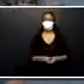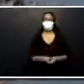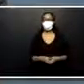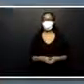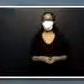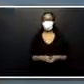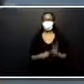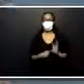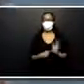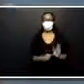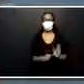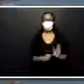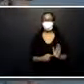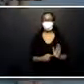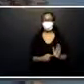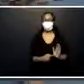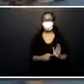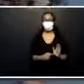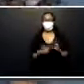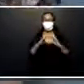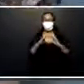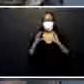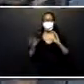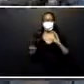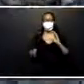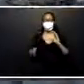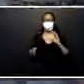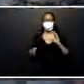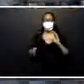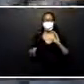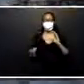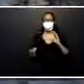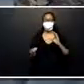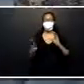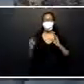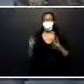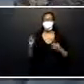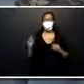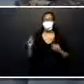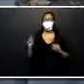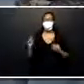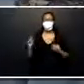apontar a característica que